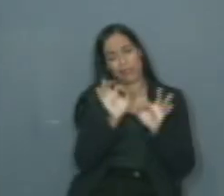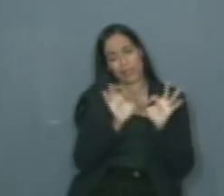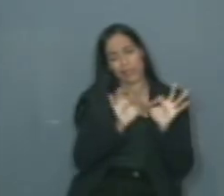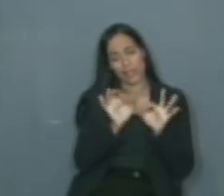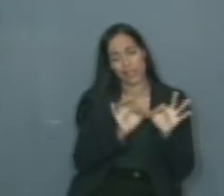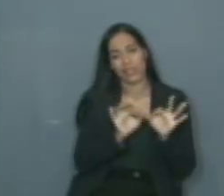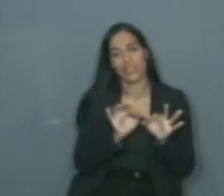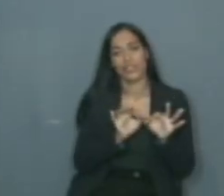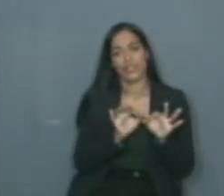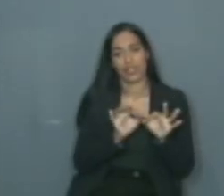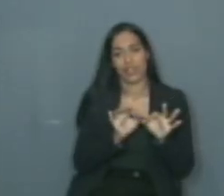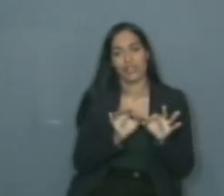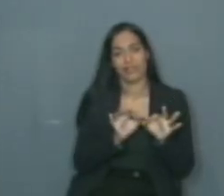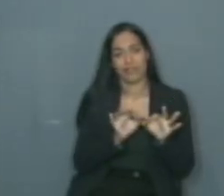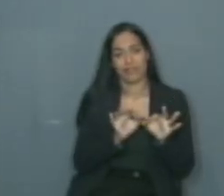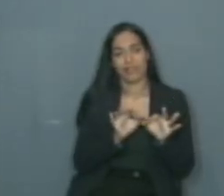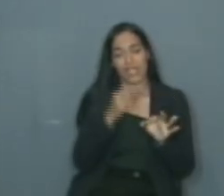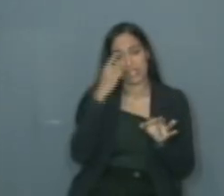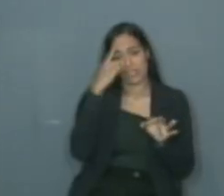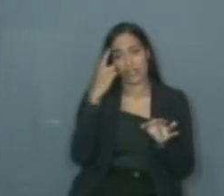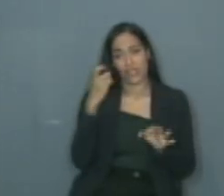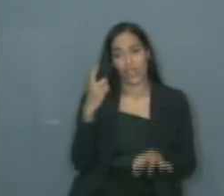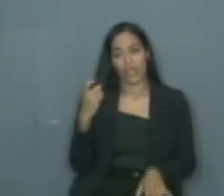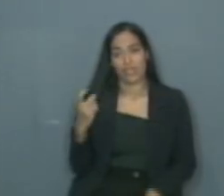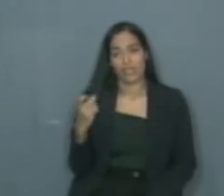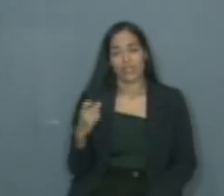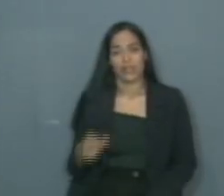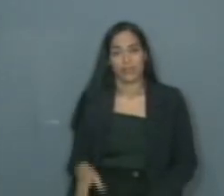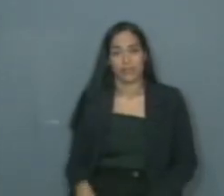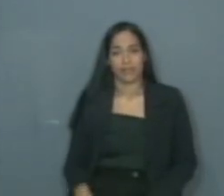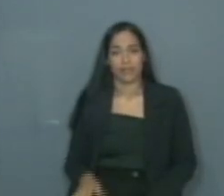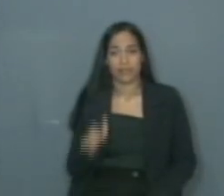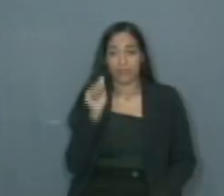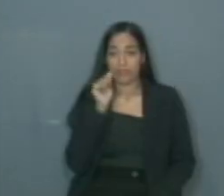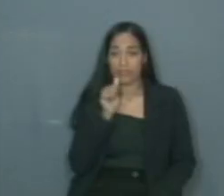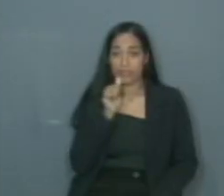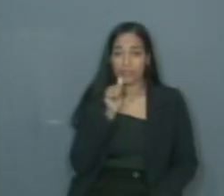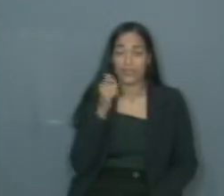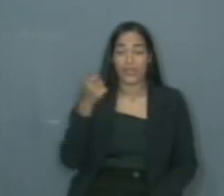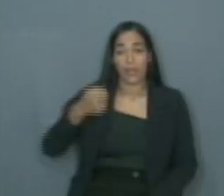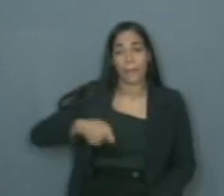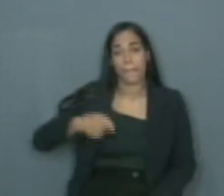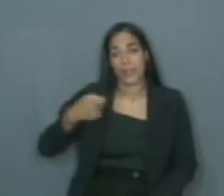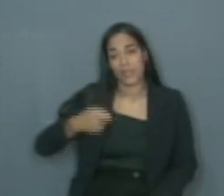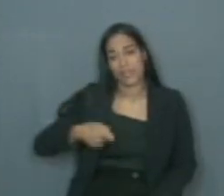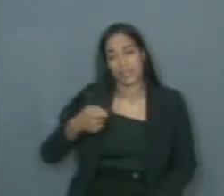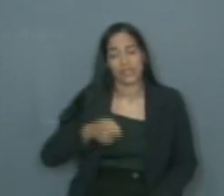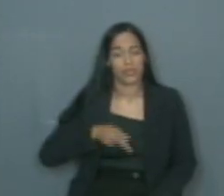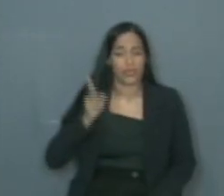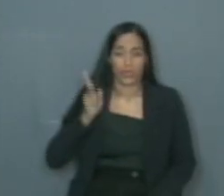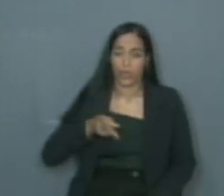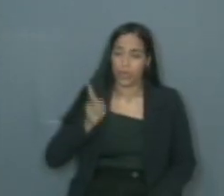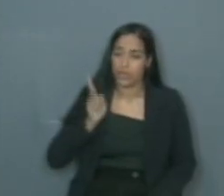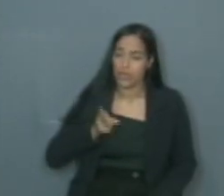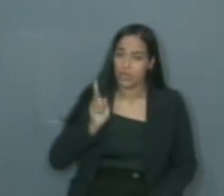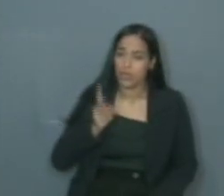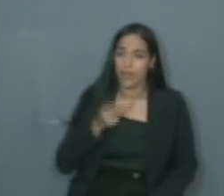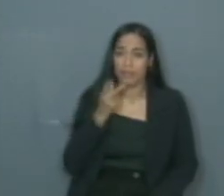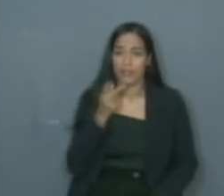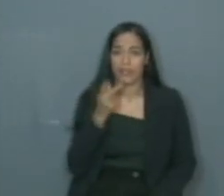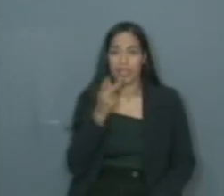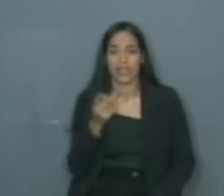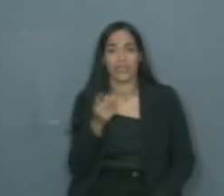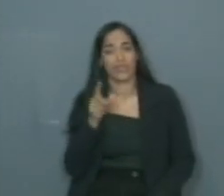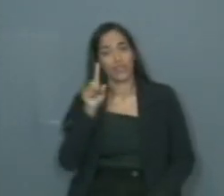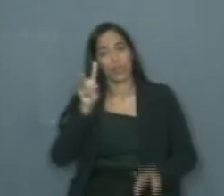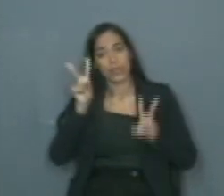e executar seu crime. Mas ainda precisamos continuarmos aqui falando sobre isso, traçando